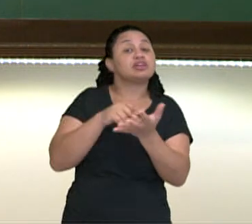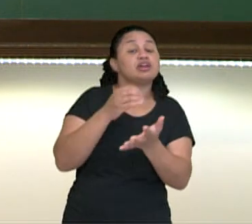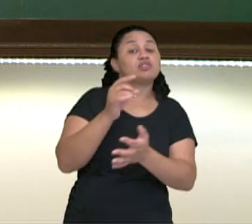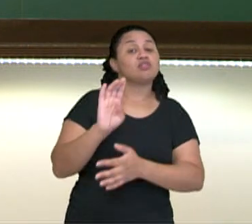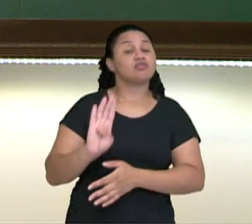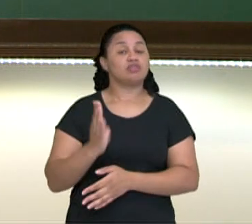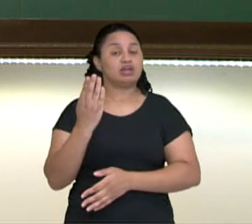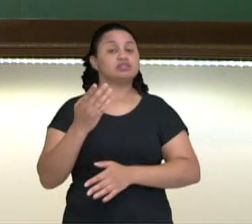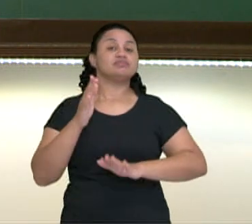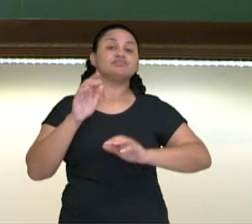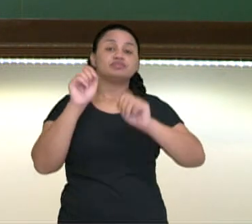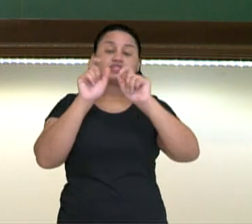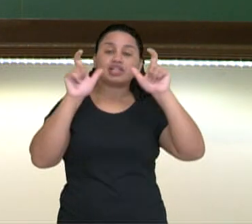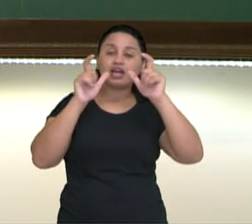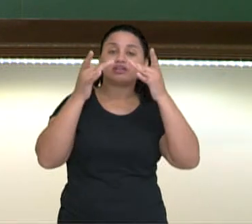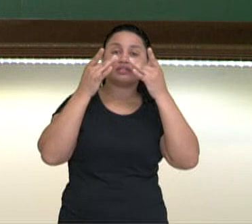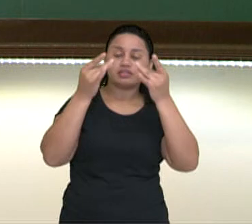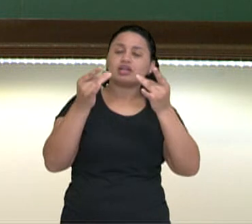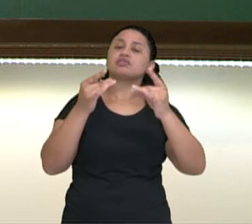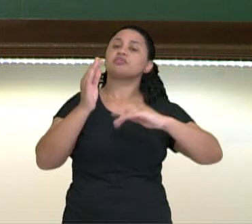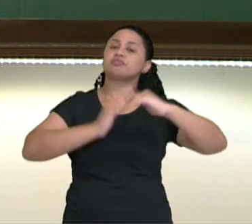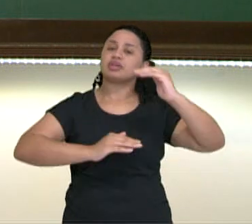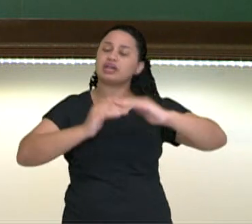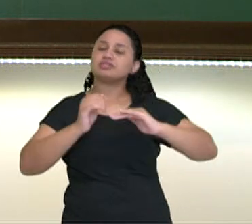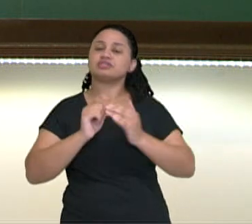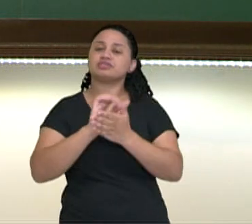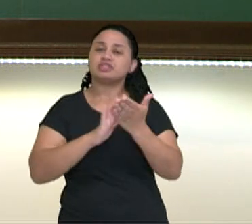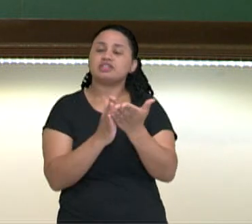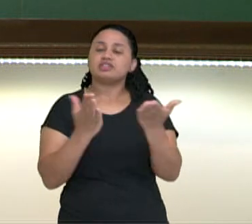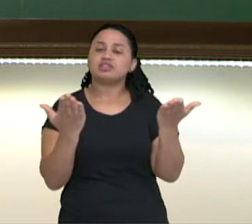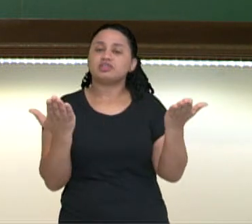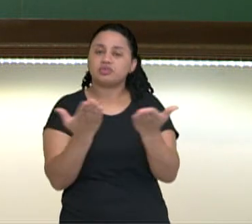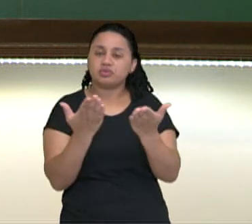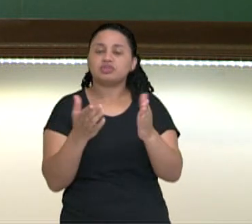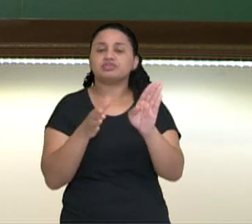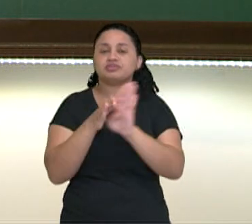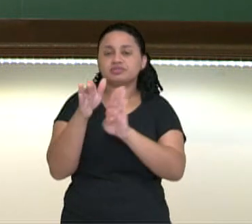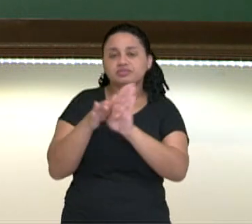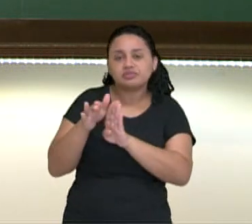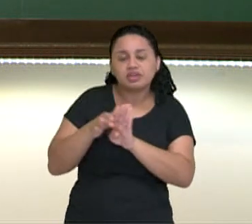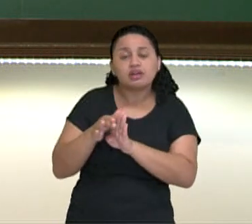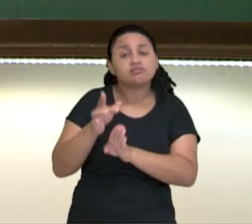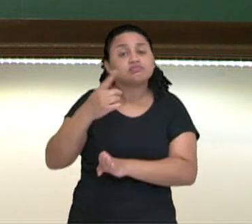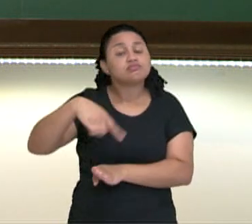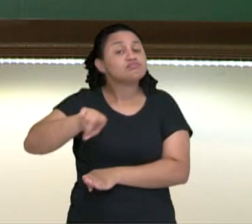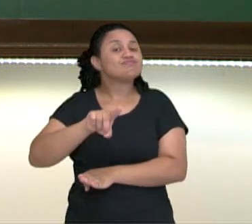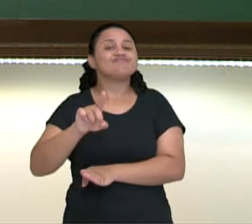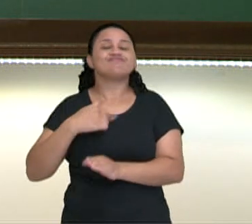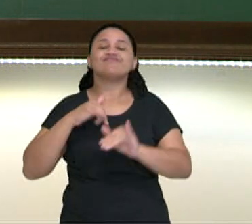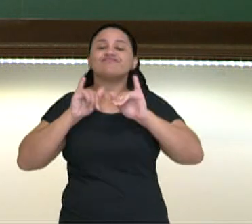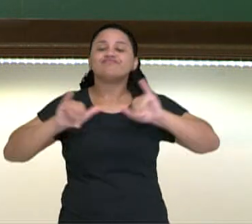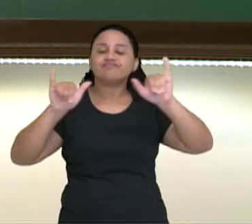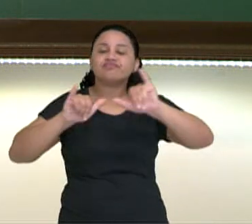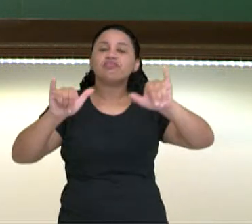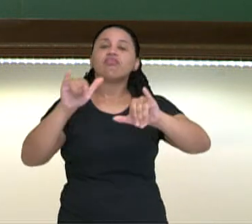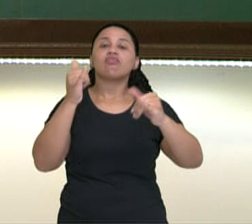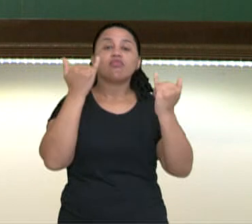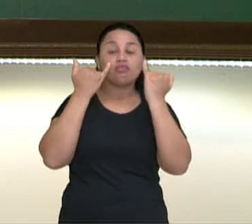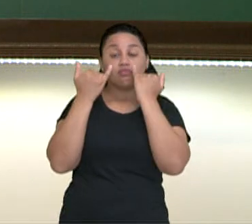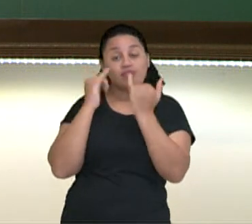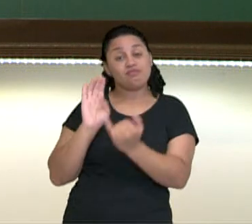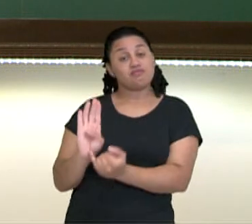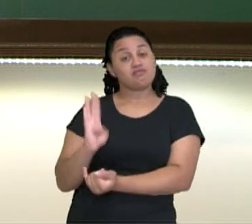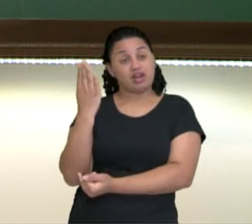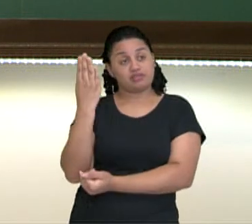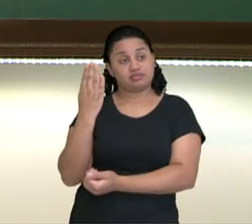atentos, coloquem em prática esse exercício que nós fizemos hoje com essas dicas, para que vocês não passem adiante informações